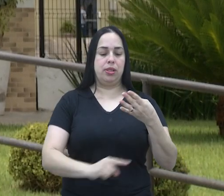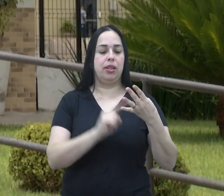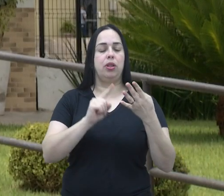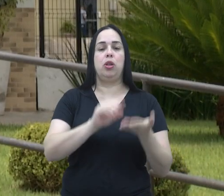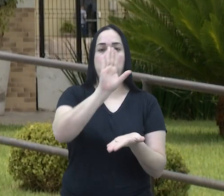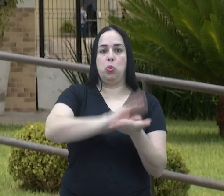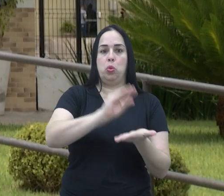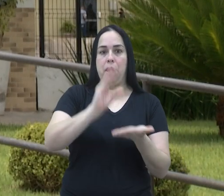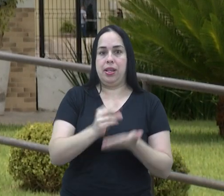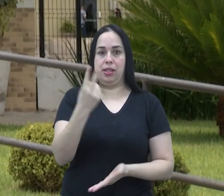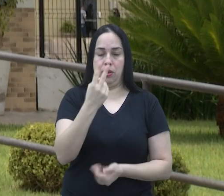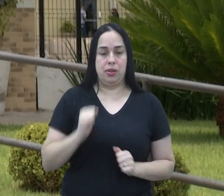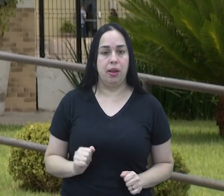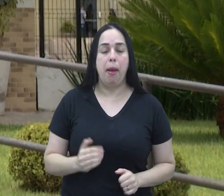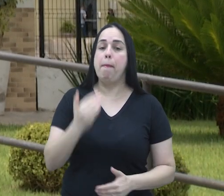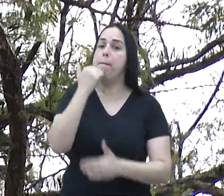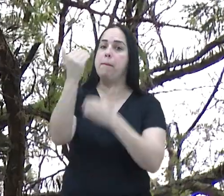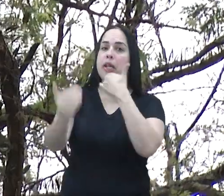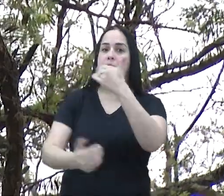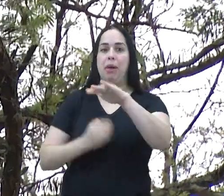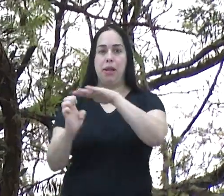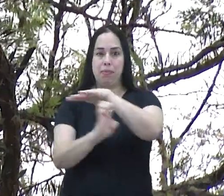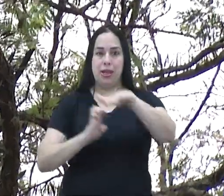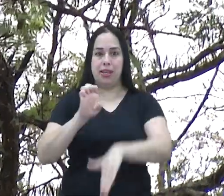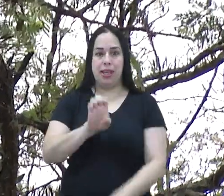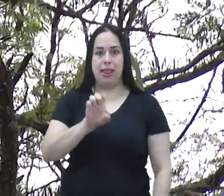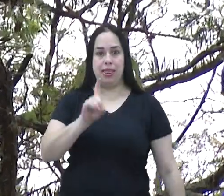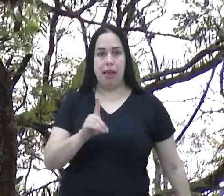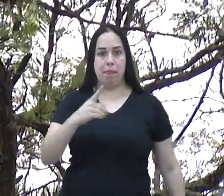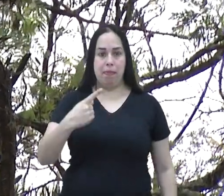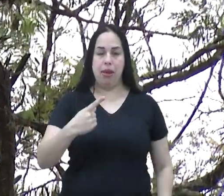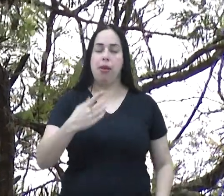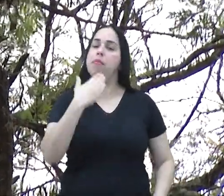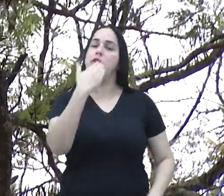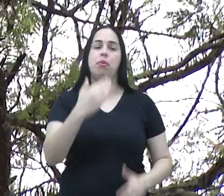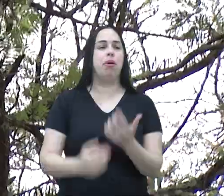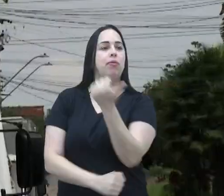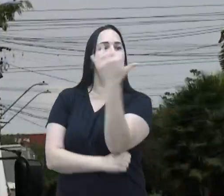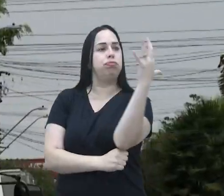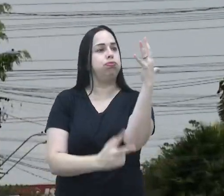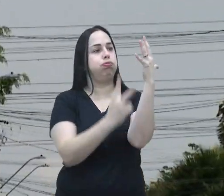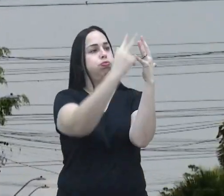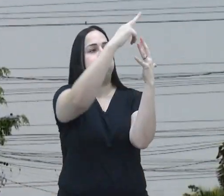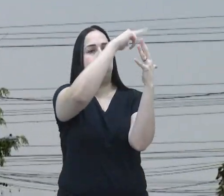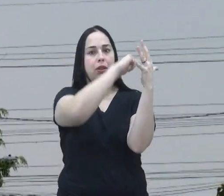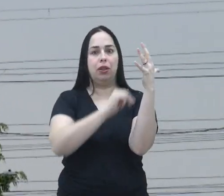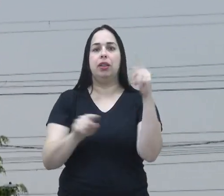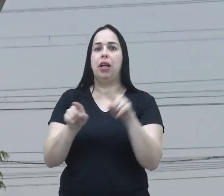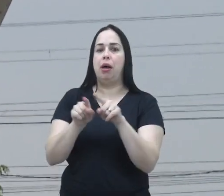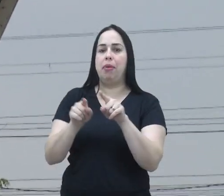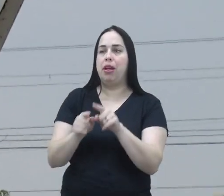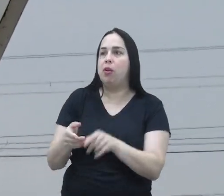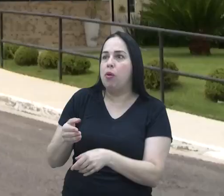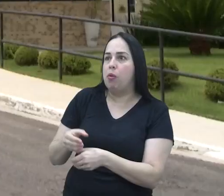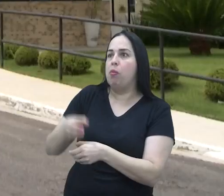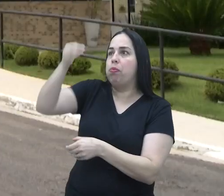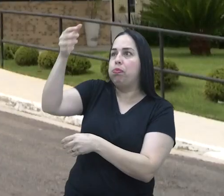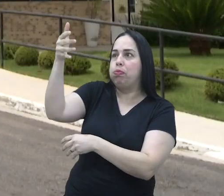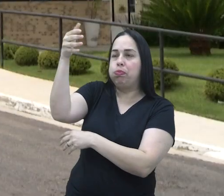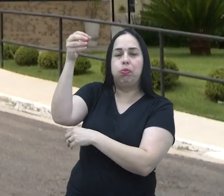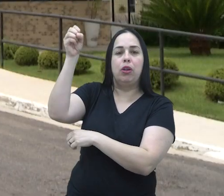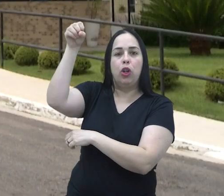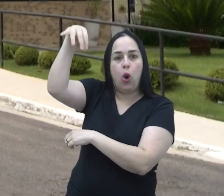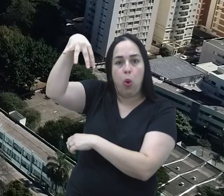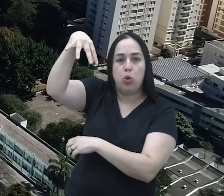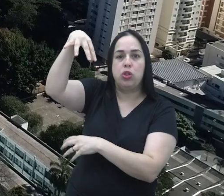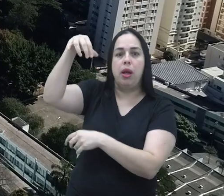Nos requerimentos pedidos à EDP para a poda de árvores que estão em contato com a fiação, substituição de postes de madeira e